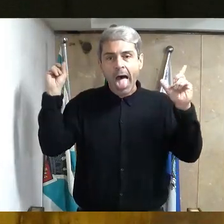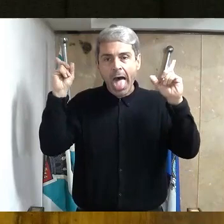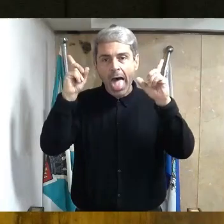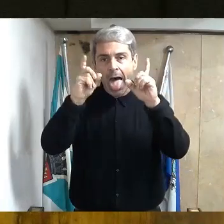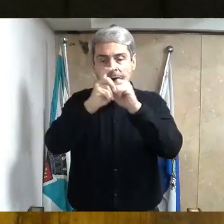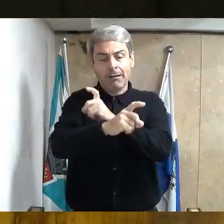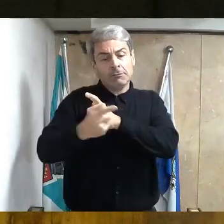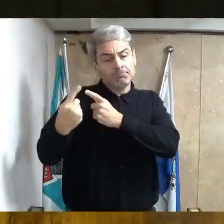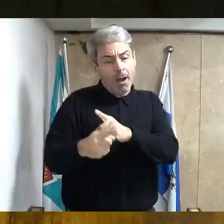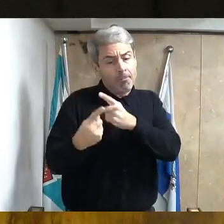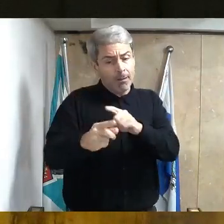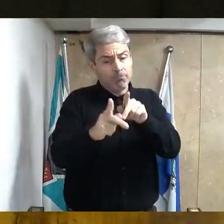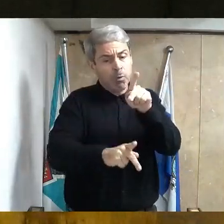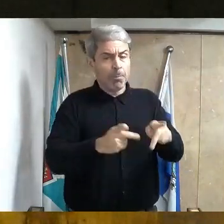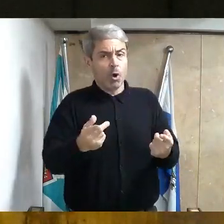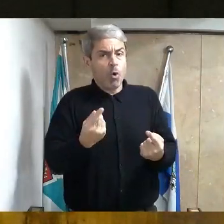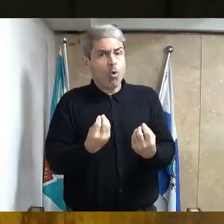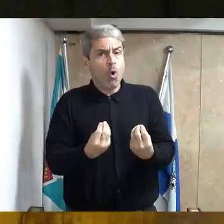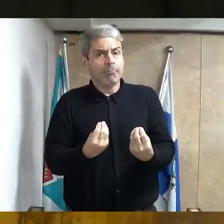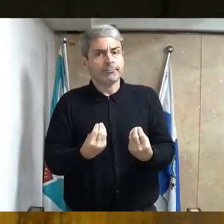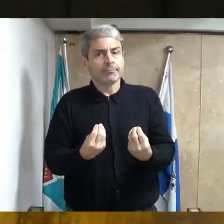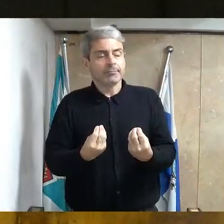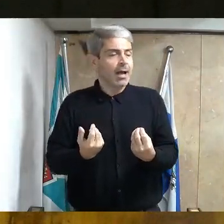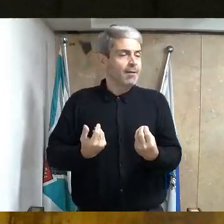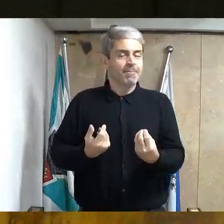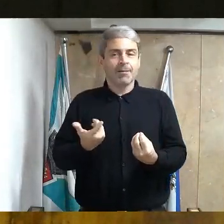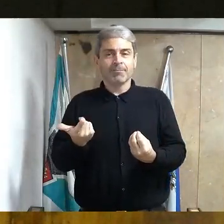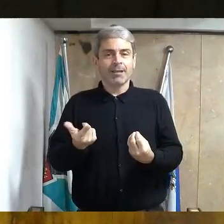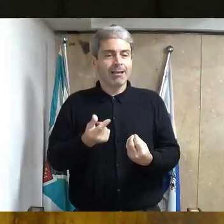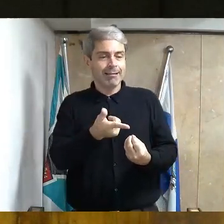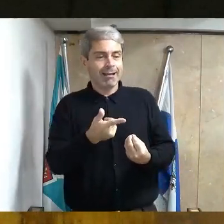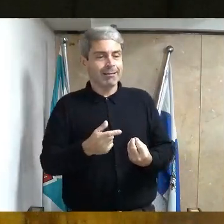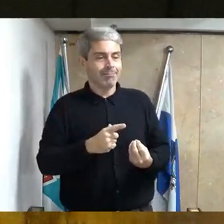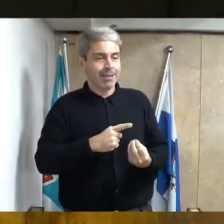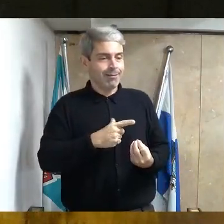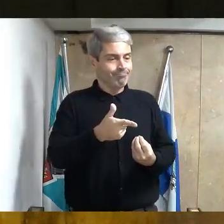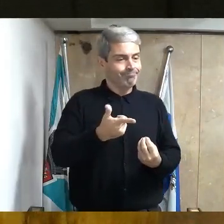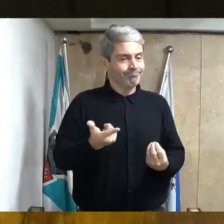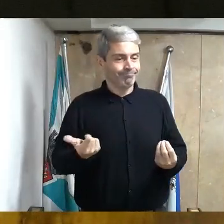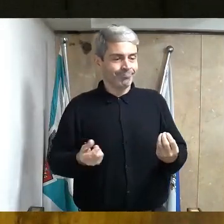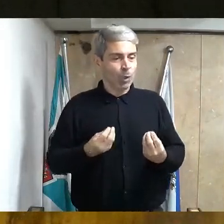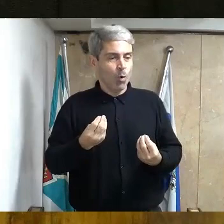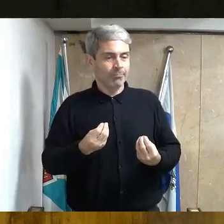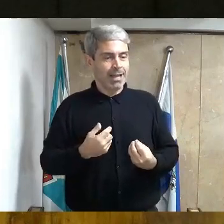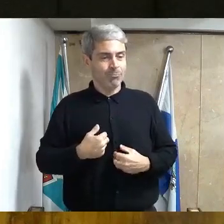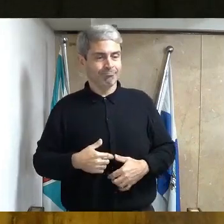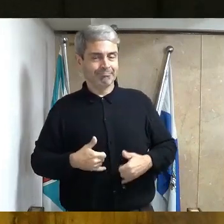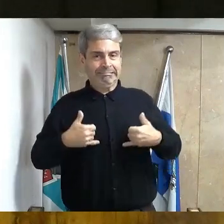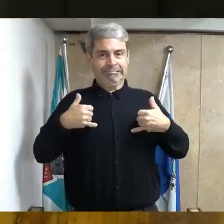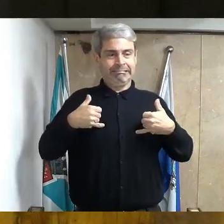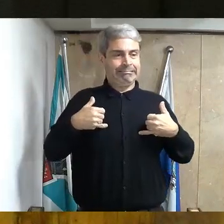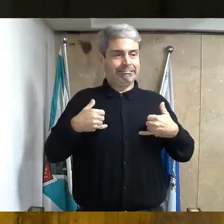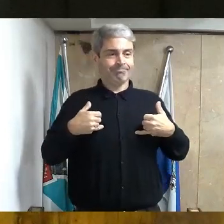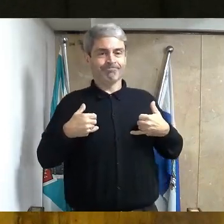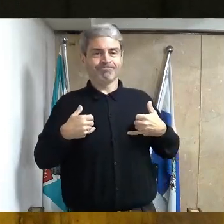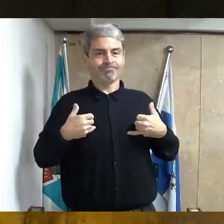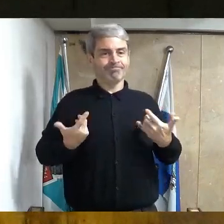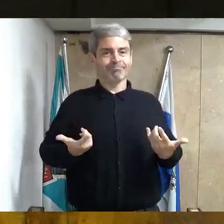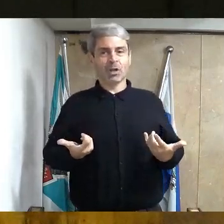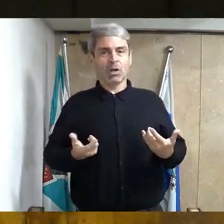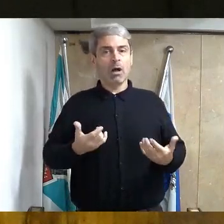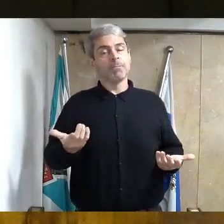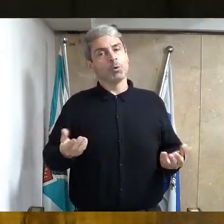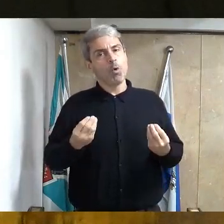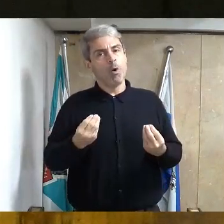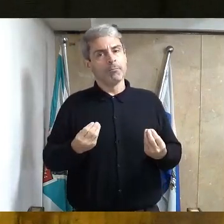pessoas, se favorecendo do cargo que tem e ainda mais fazendo esse tipo de